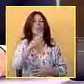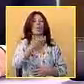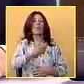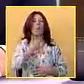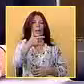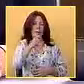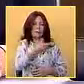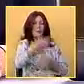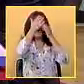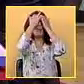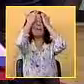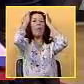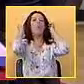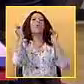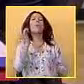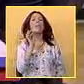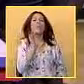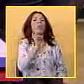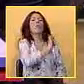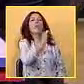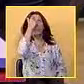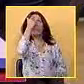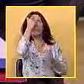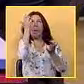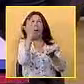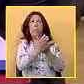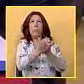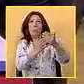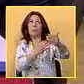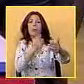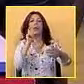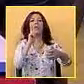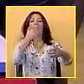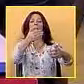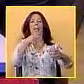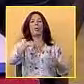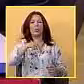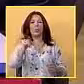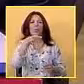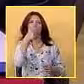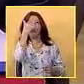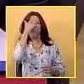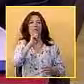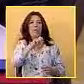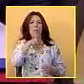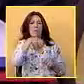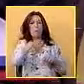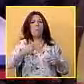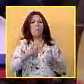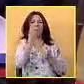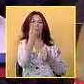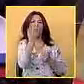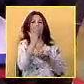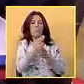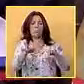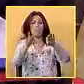Duarte Carvalho. A sua meta está estabelecida para o dia 7 de junho, eleger 2 deputados. Eu pergunto-lhe, depois de ter tido